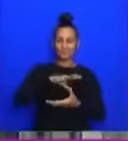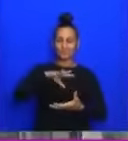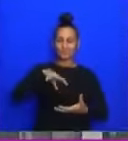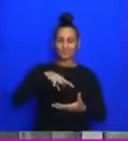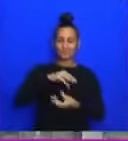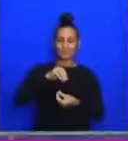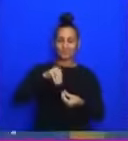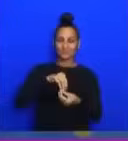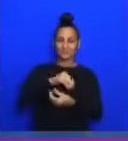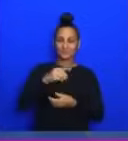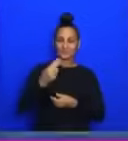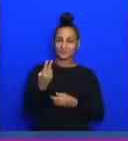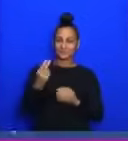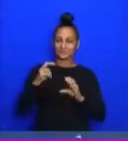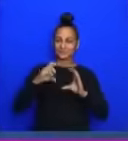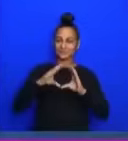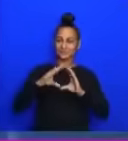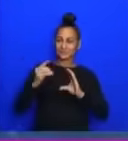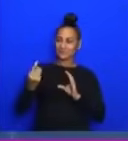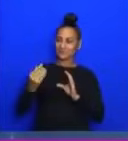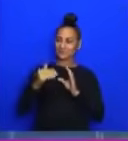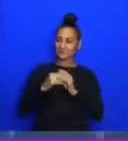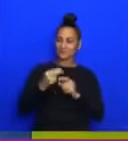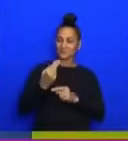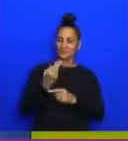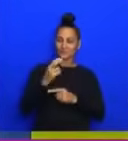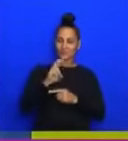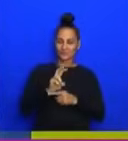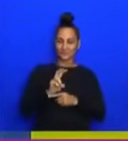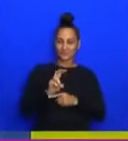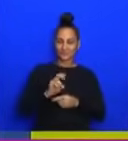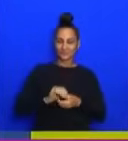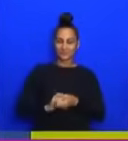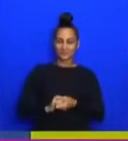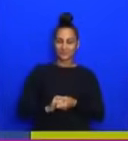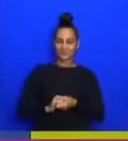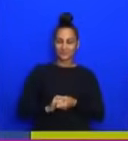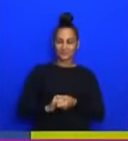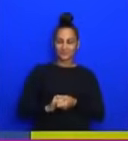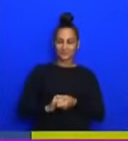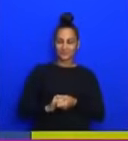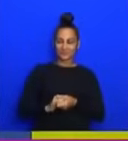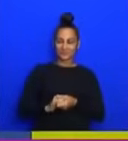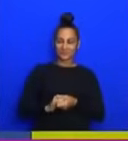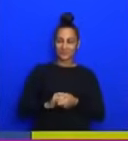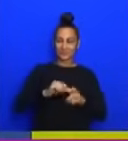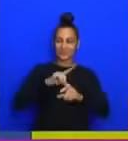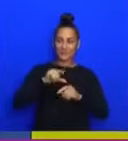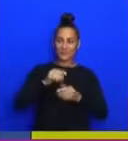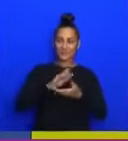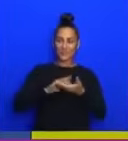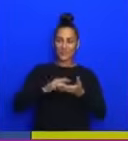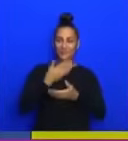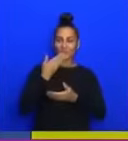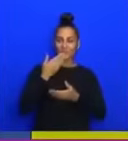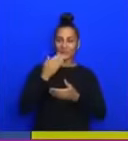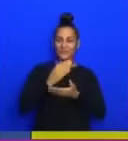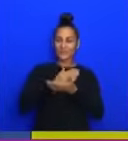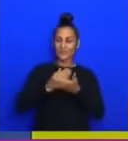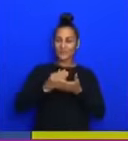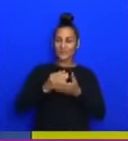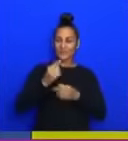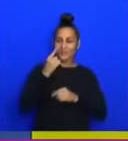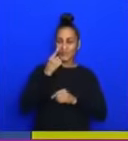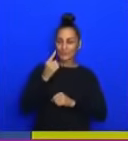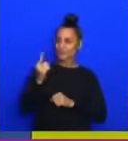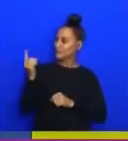Globo carregado, embaralhando 25 bolas numeradas de 01 a 25. O sorteio da Loto Fácil começando, o primeiro